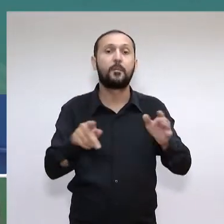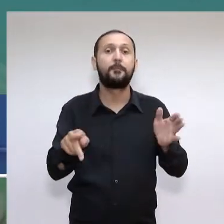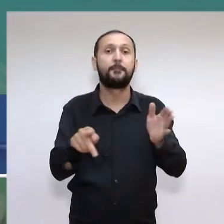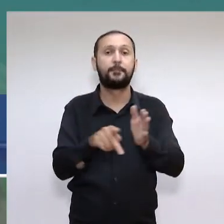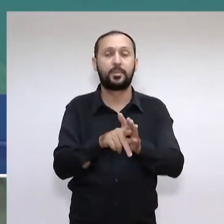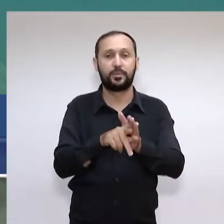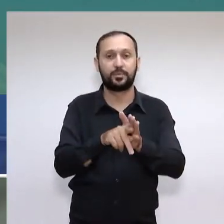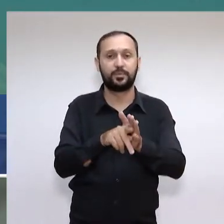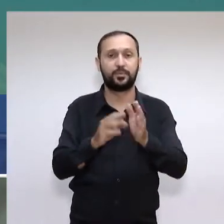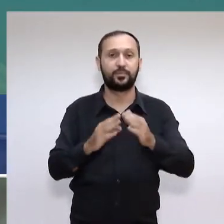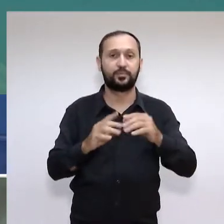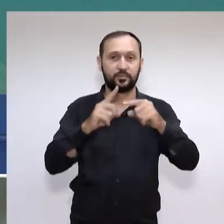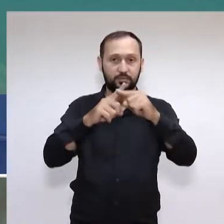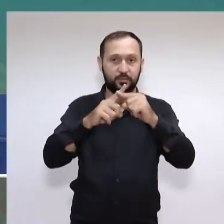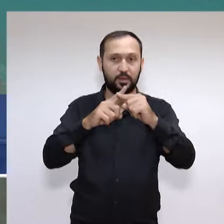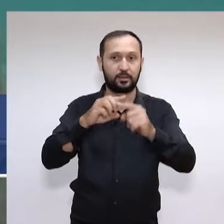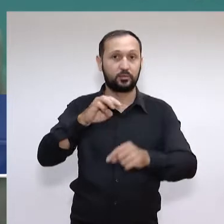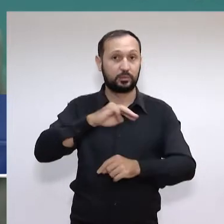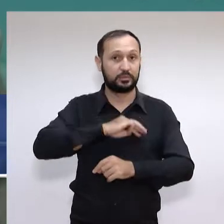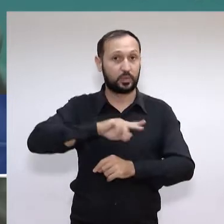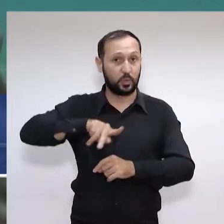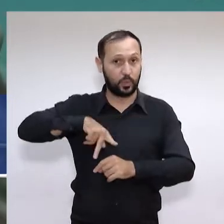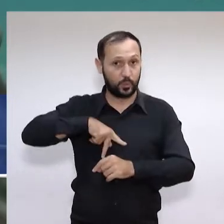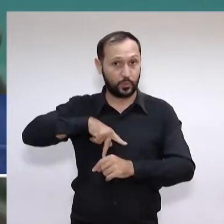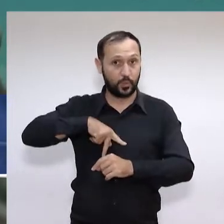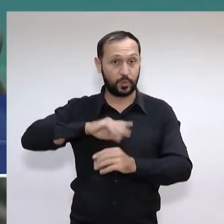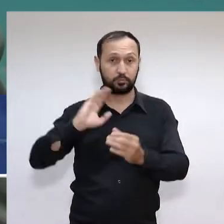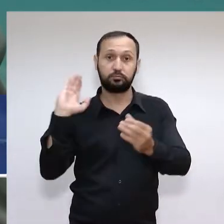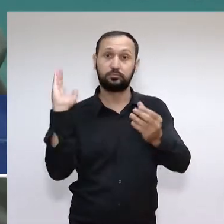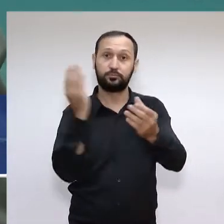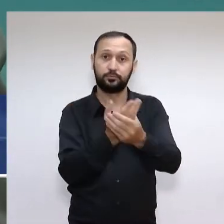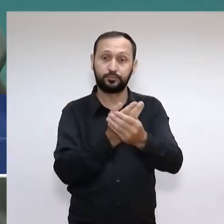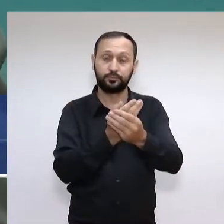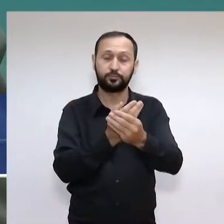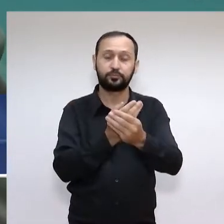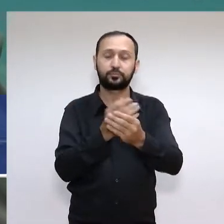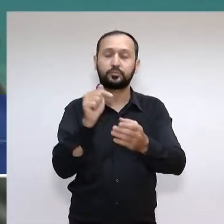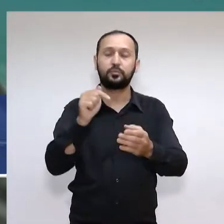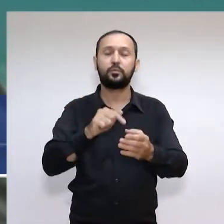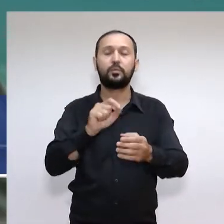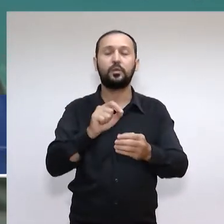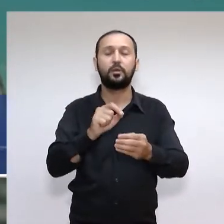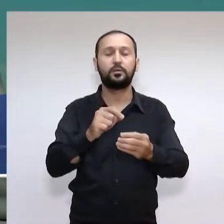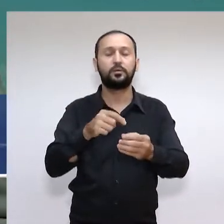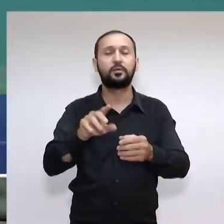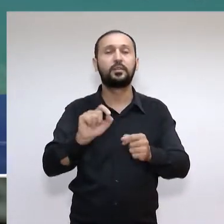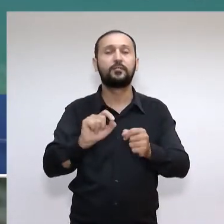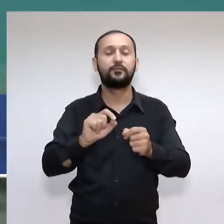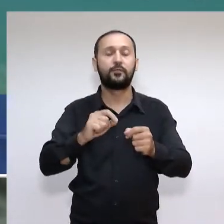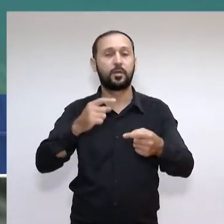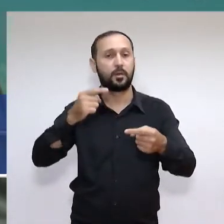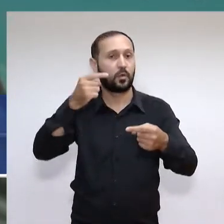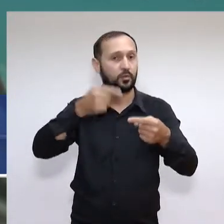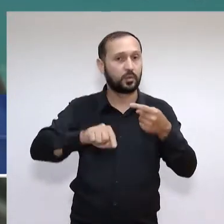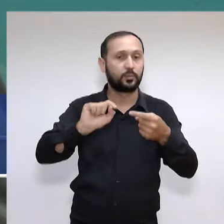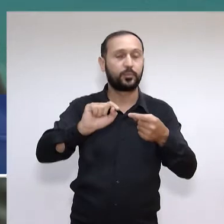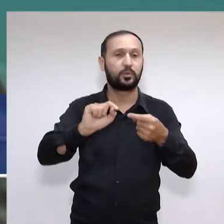que tange isso acesso às igrejas. Porém, o Ministério Público judicializou uma ação que